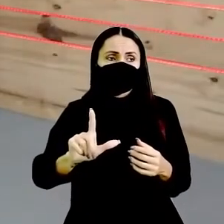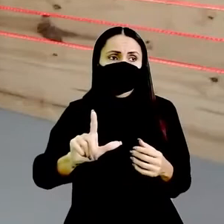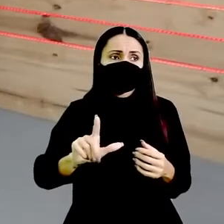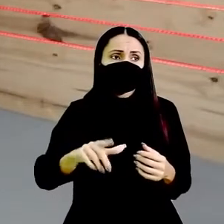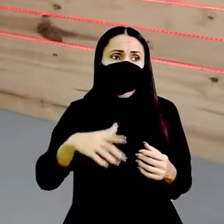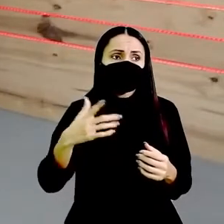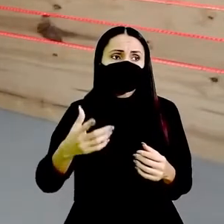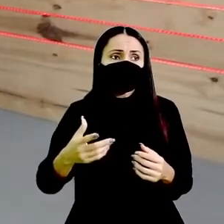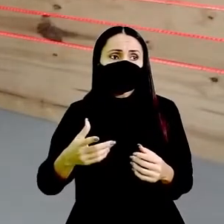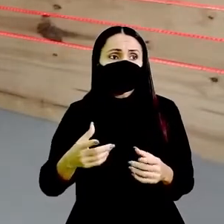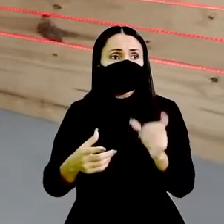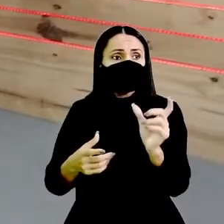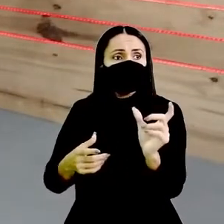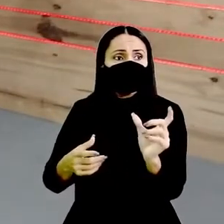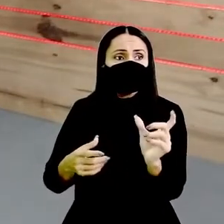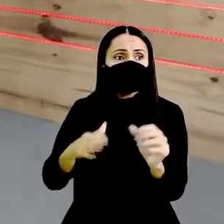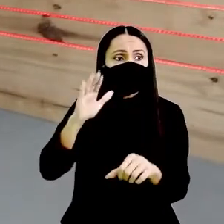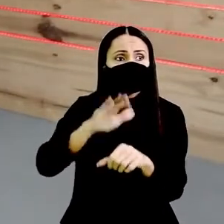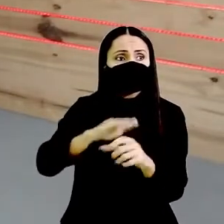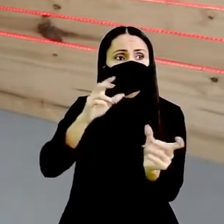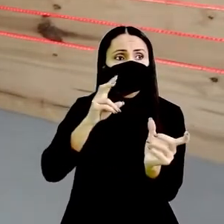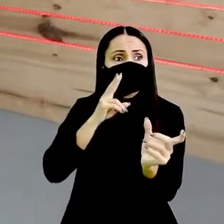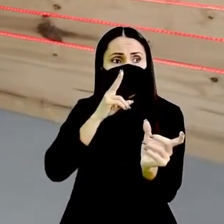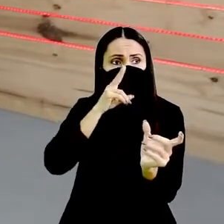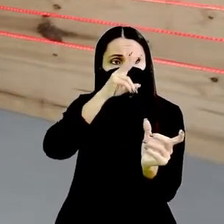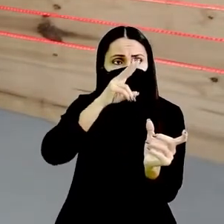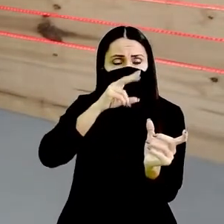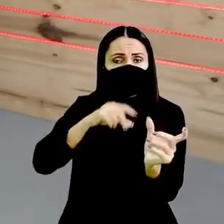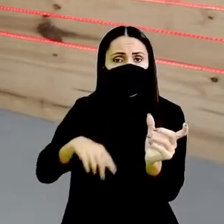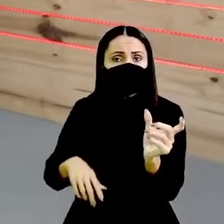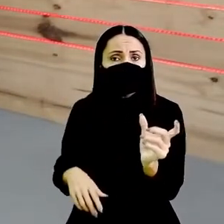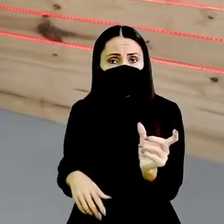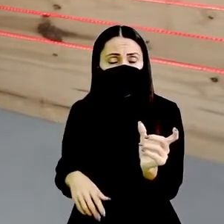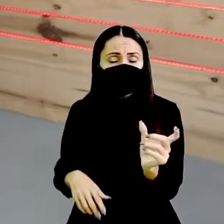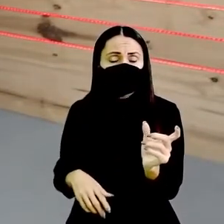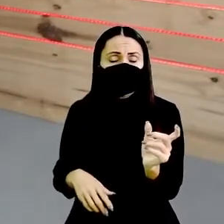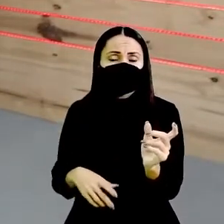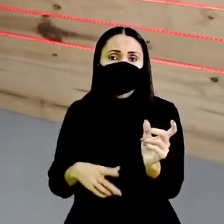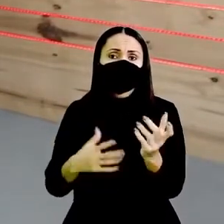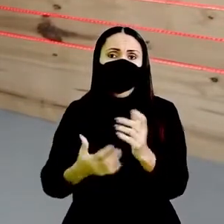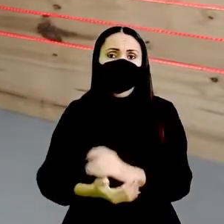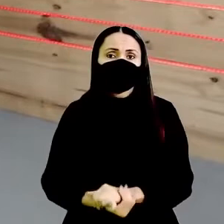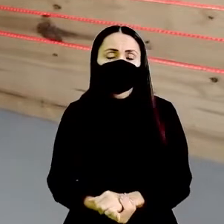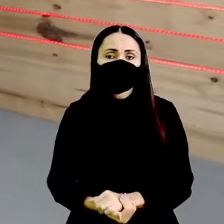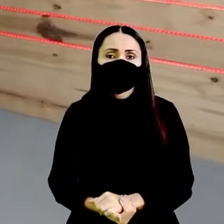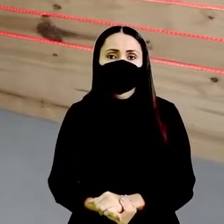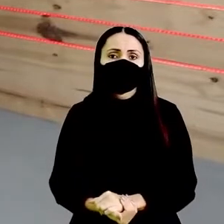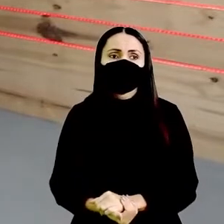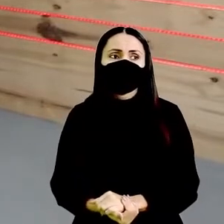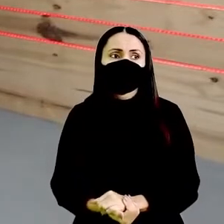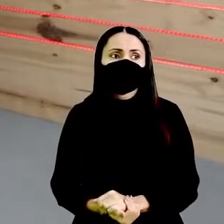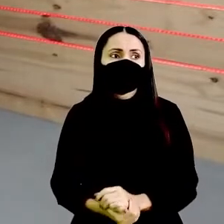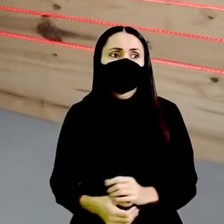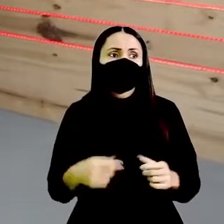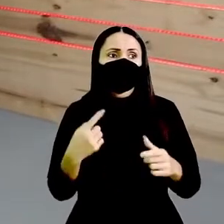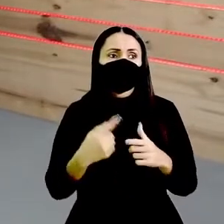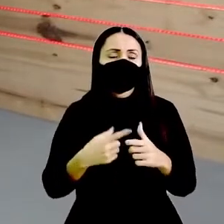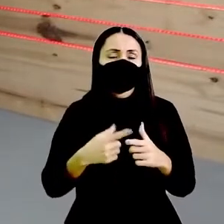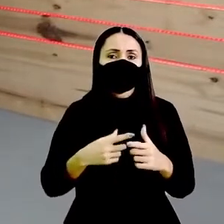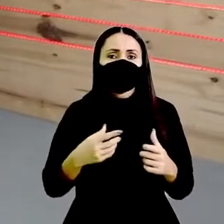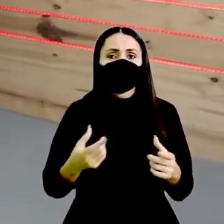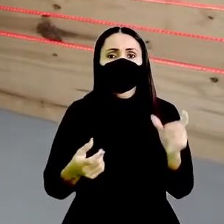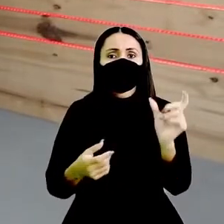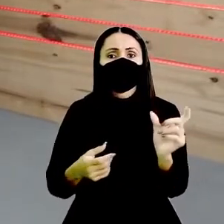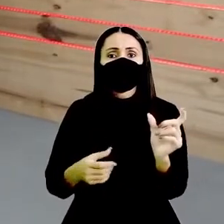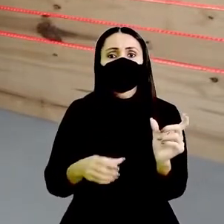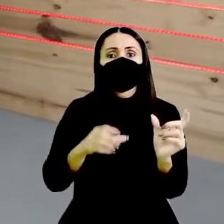levar em consideração a sílaba tônica e a terminação. Anel não leva acento por ser uma oxítona, que é uma Exato. palavra amor. Né?